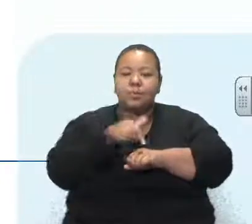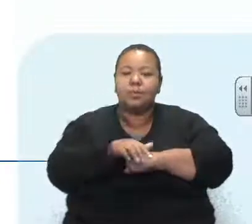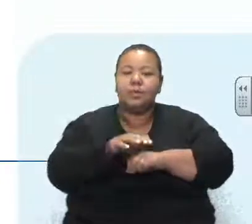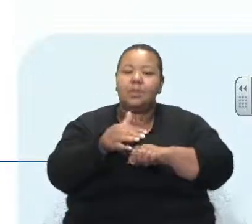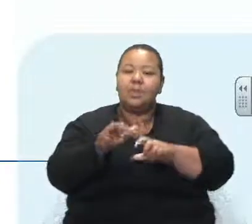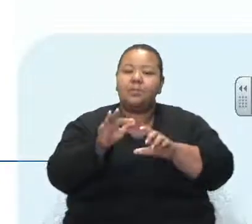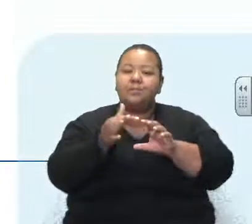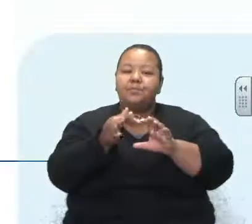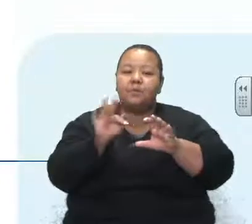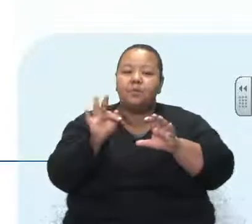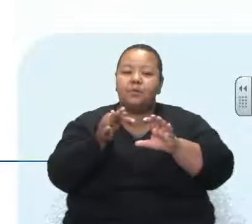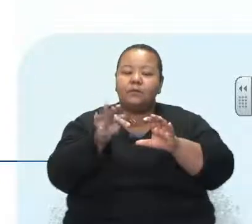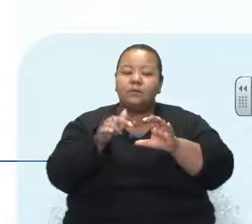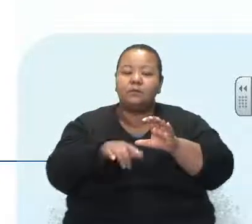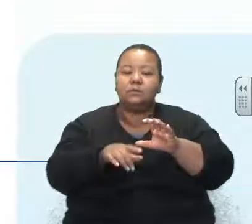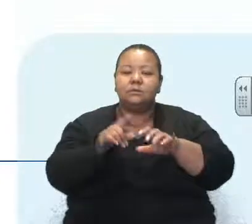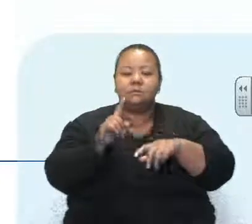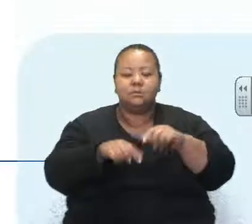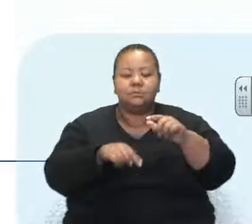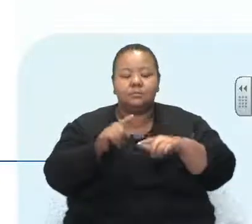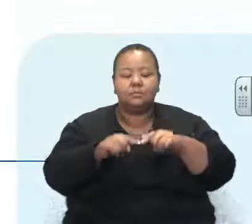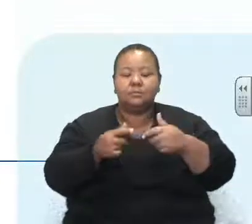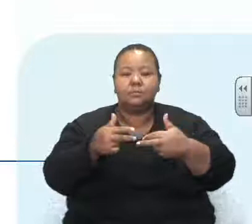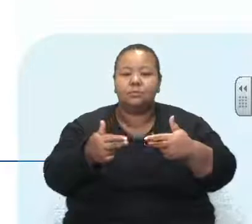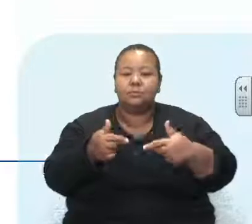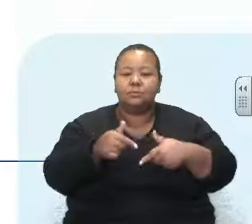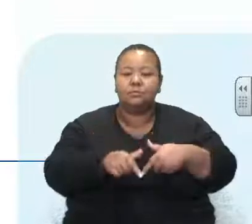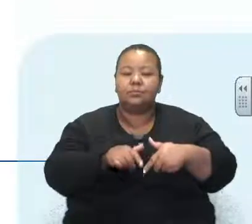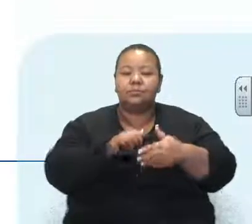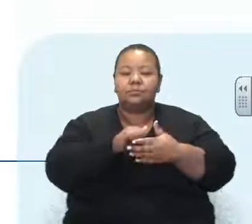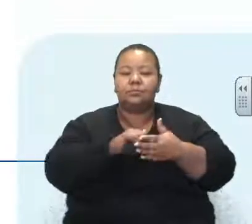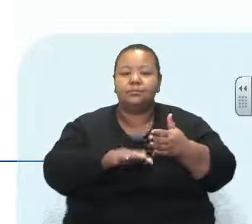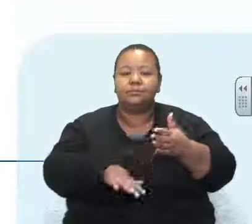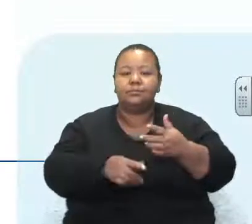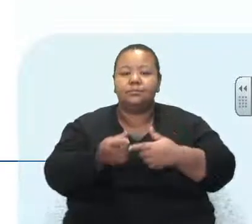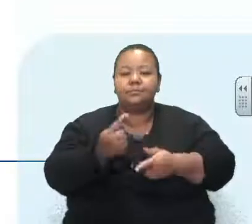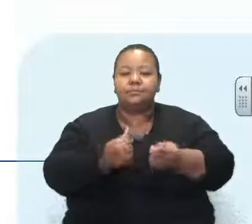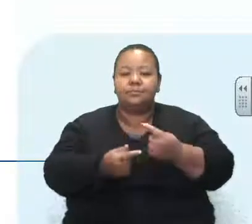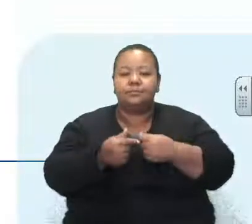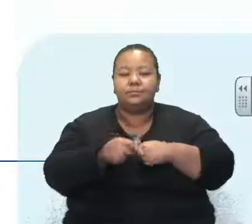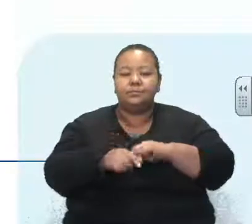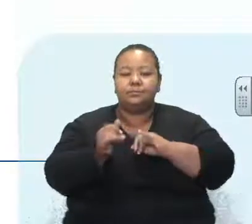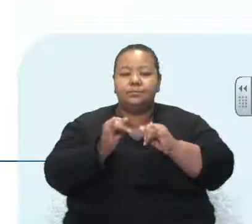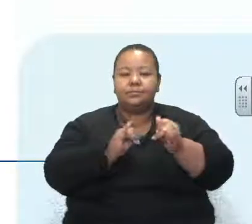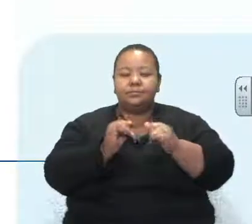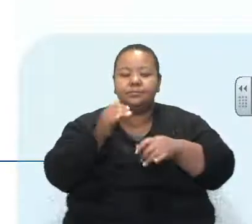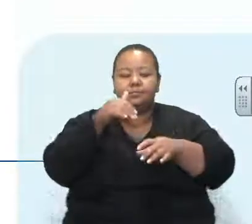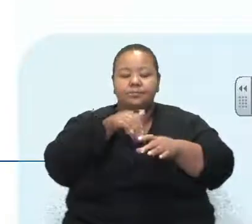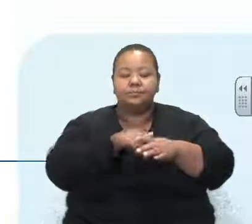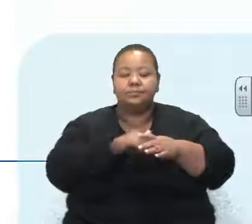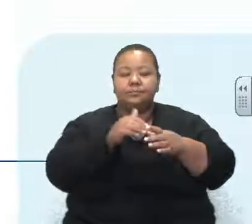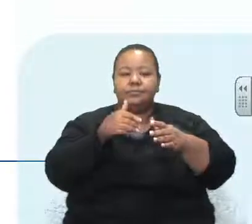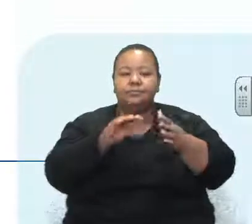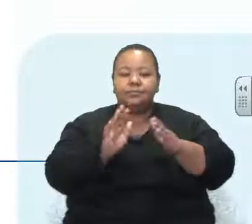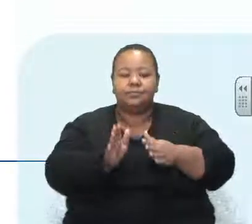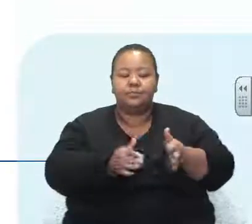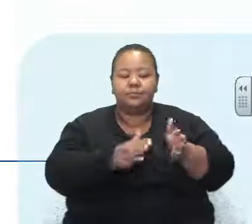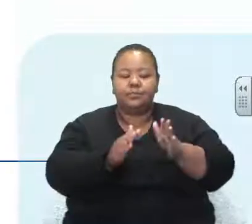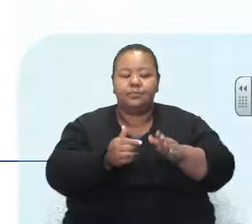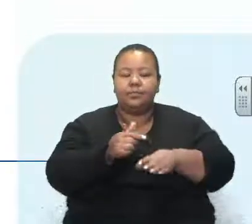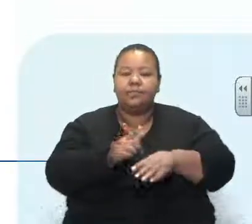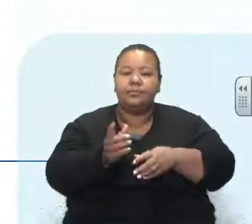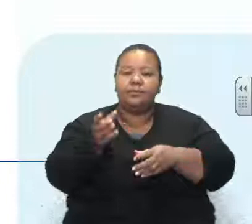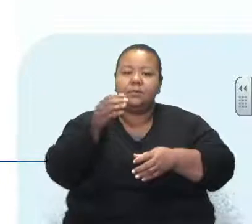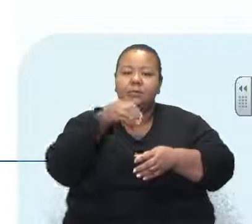fluxos de materiais, minhas atividades administrativas com fluxo de informações dentro de um processo de armazenagem. Isso eu vou